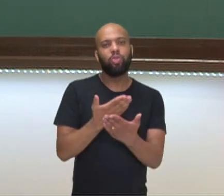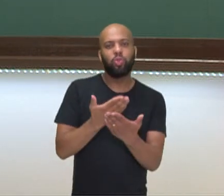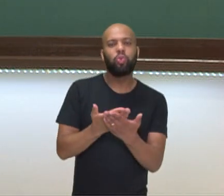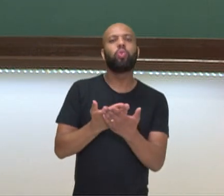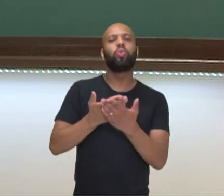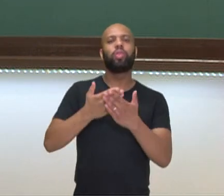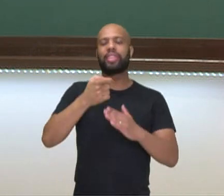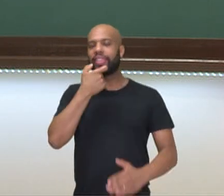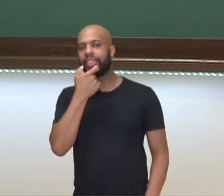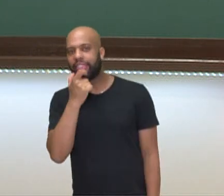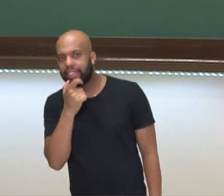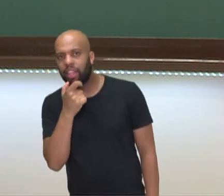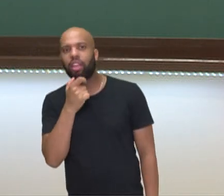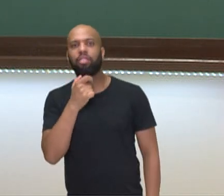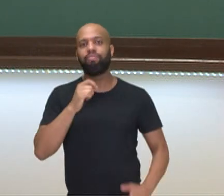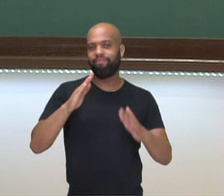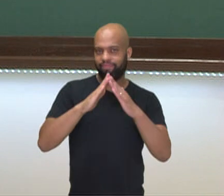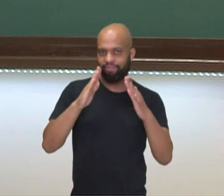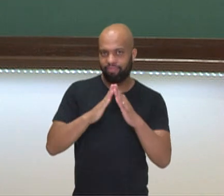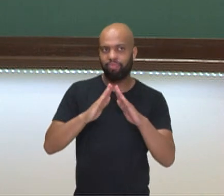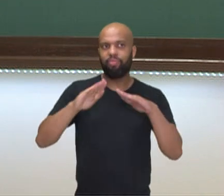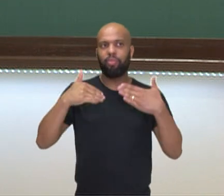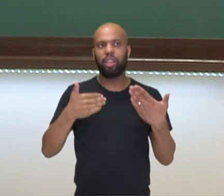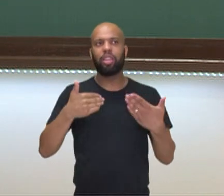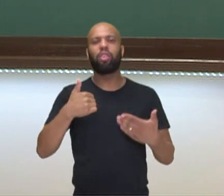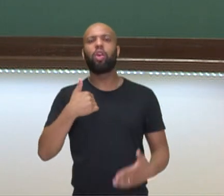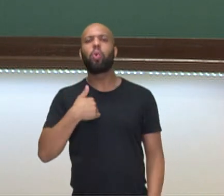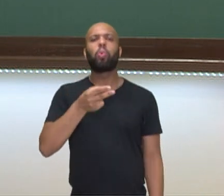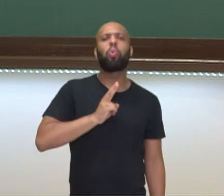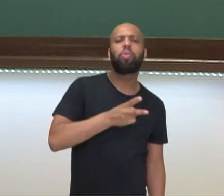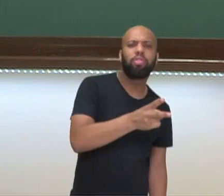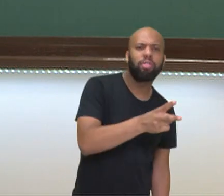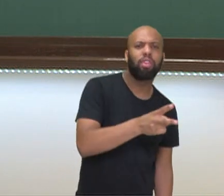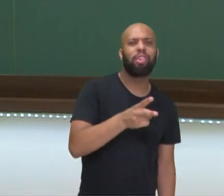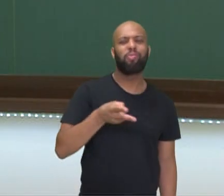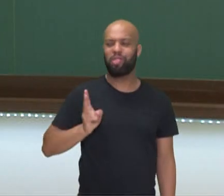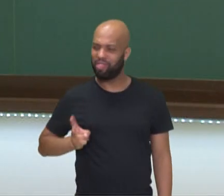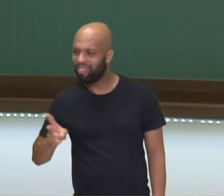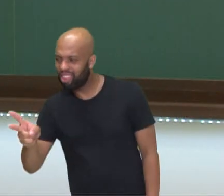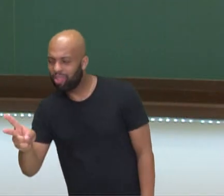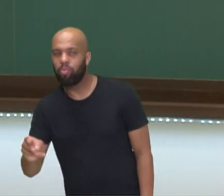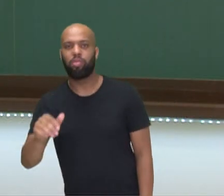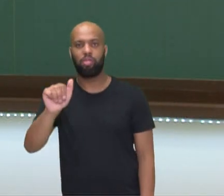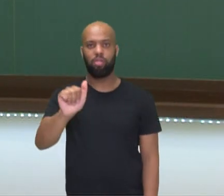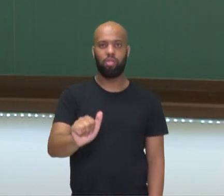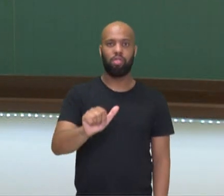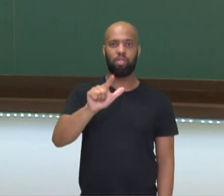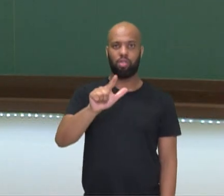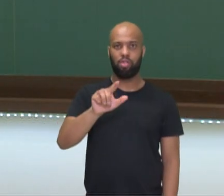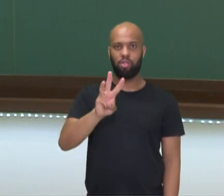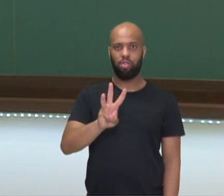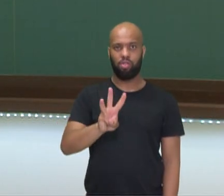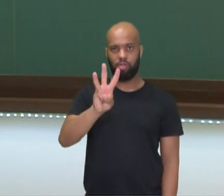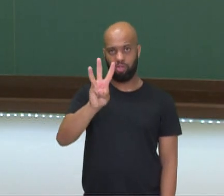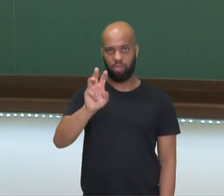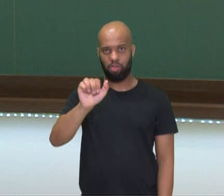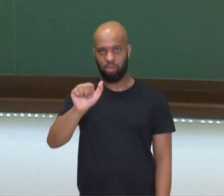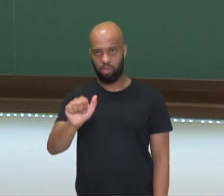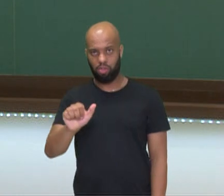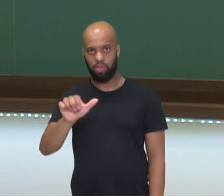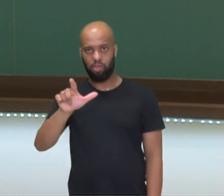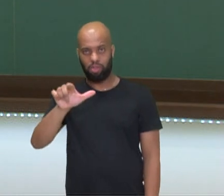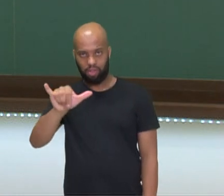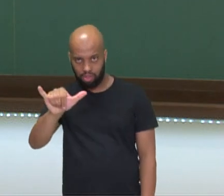aqui, sempre para iniciar a nossa fala, com que frequência? Qual a frequência que vocês estão tendo contato com o